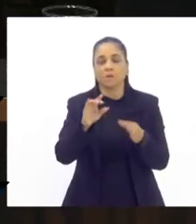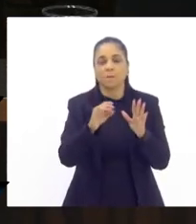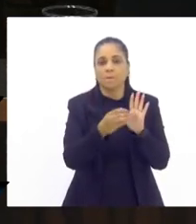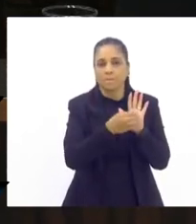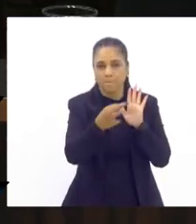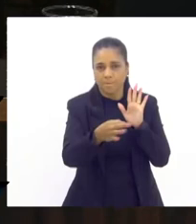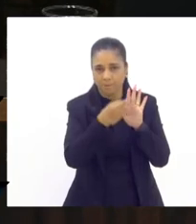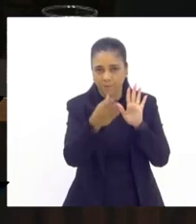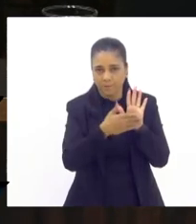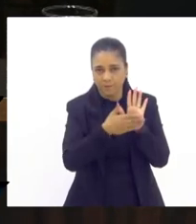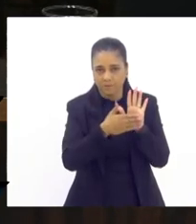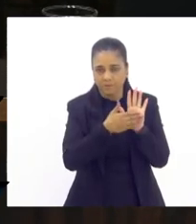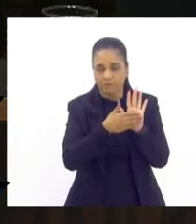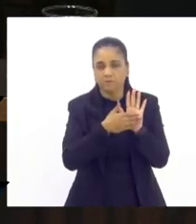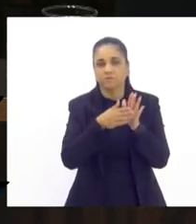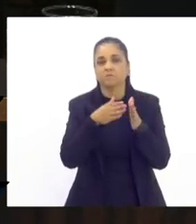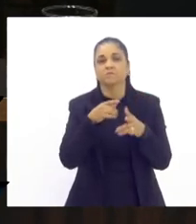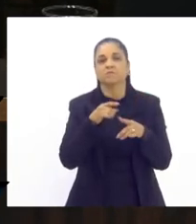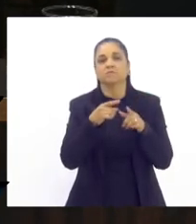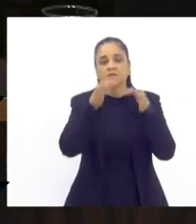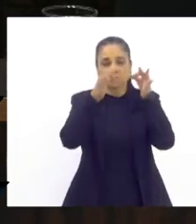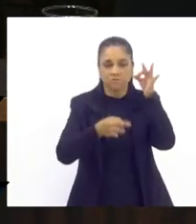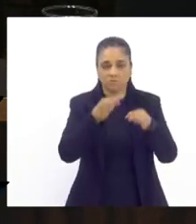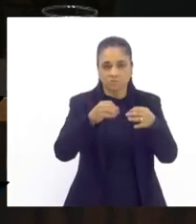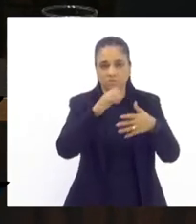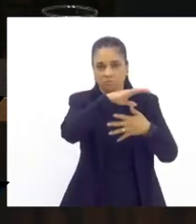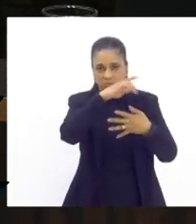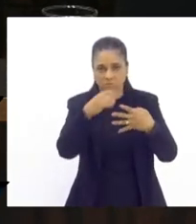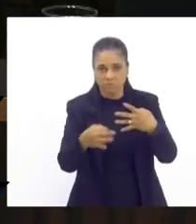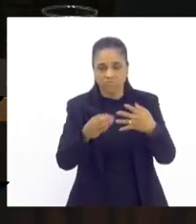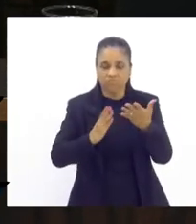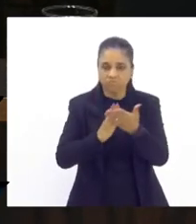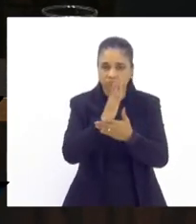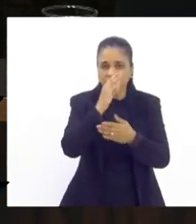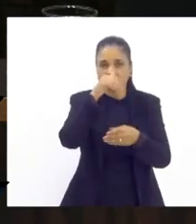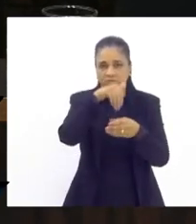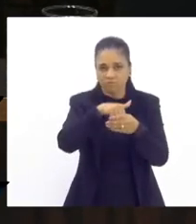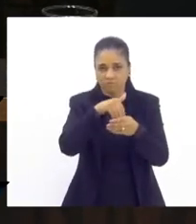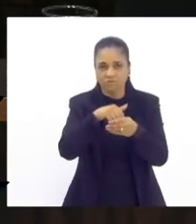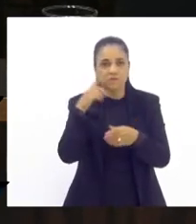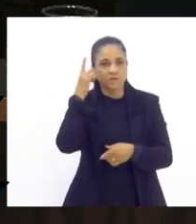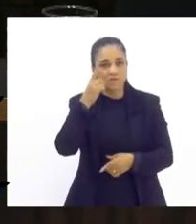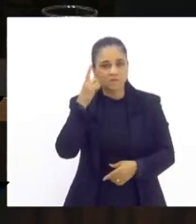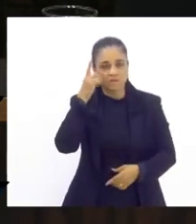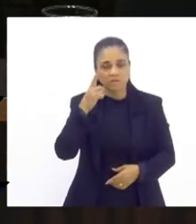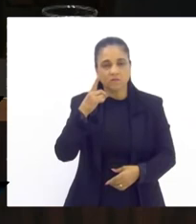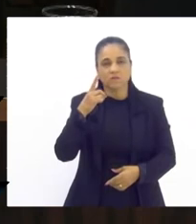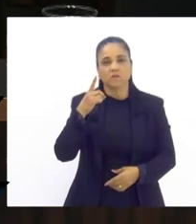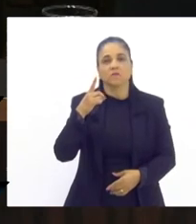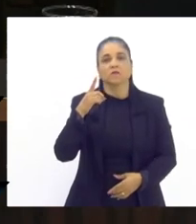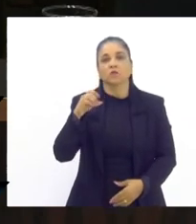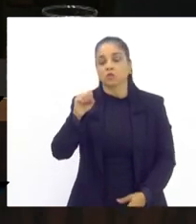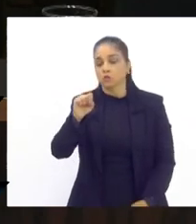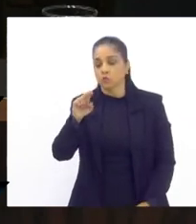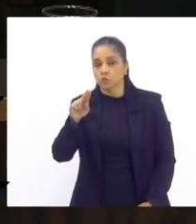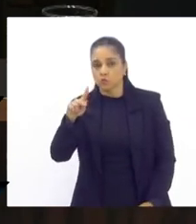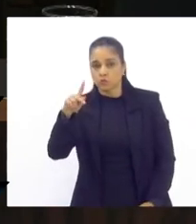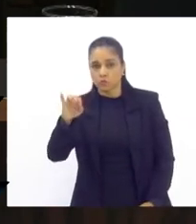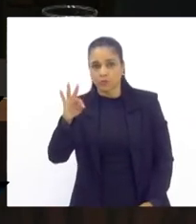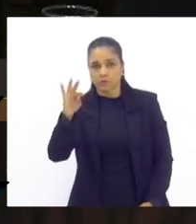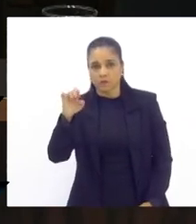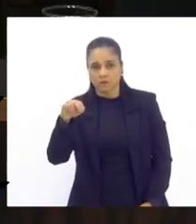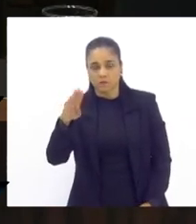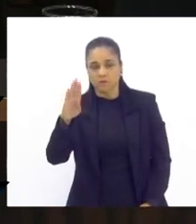de indicações legislativas, favorável. Relator, deputado subtenente Bernardo. Em